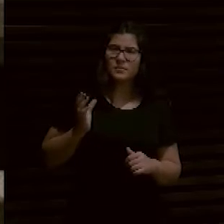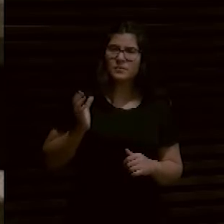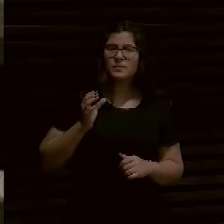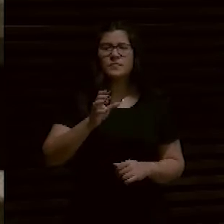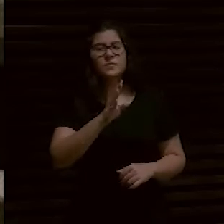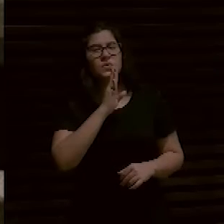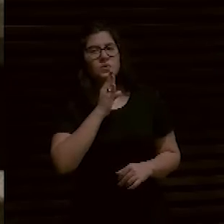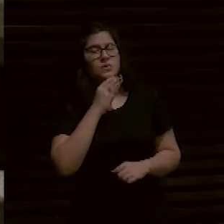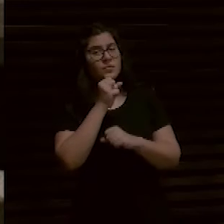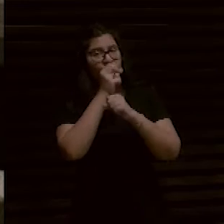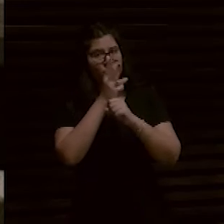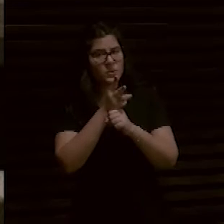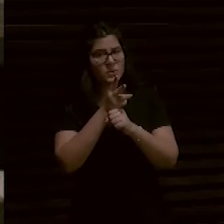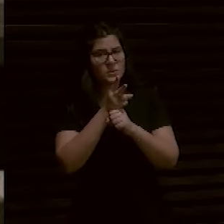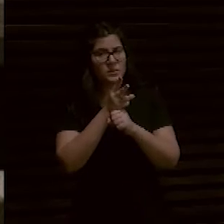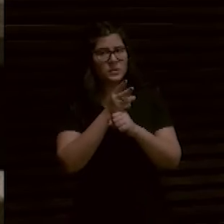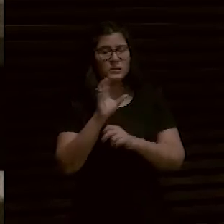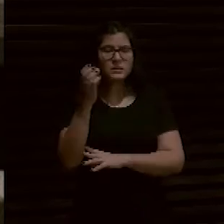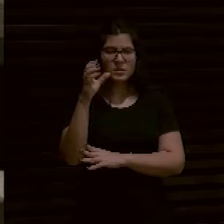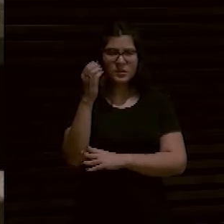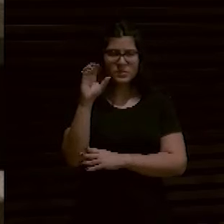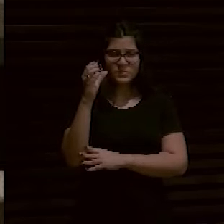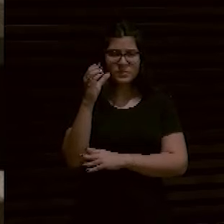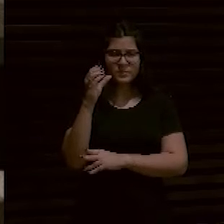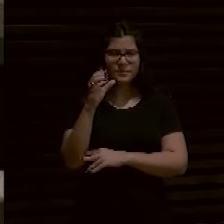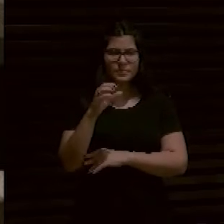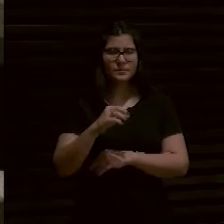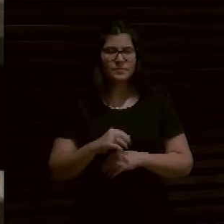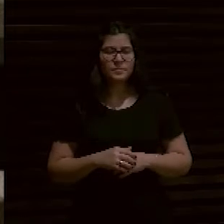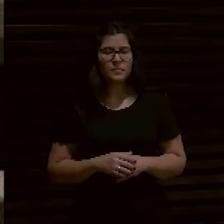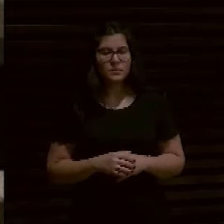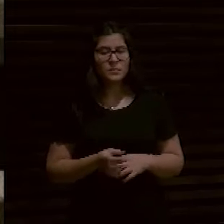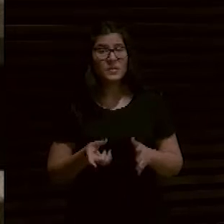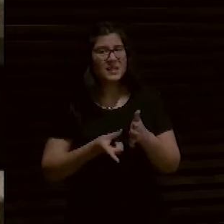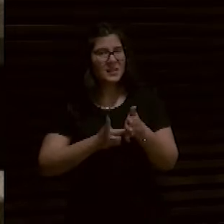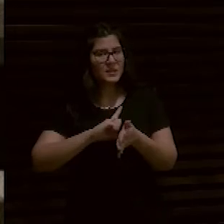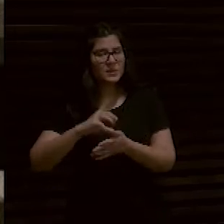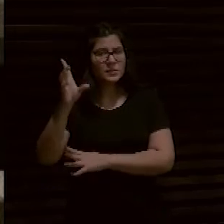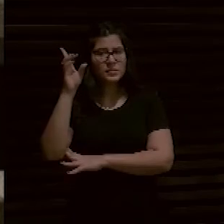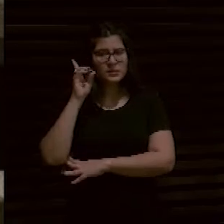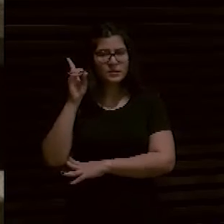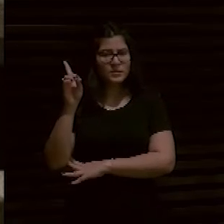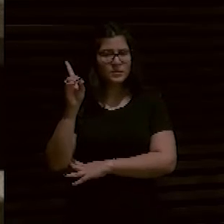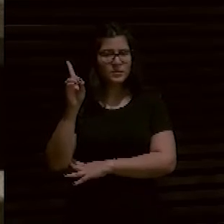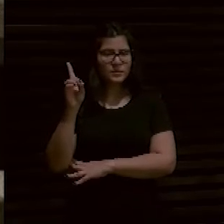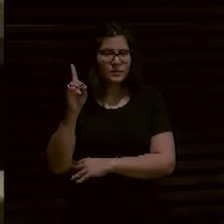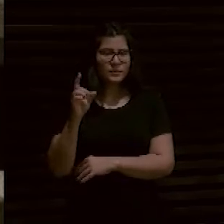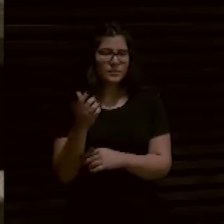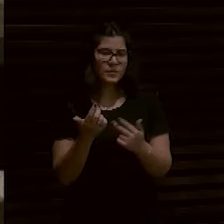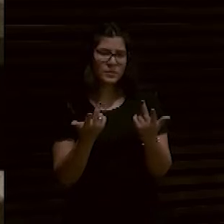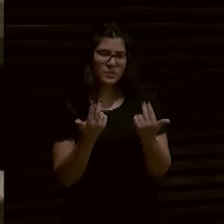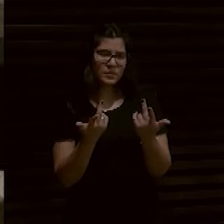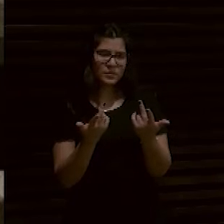na força, quer na ciência, antes de Deus, é idolatria. É